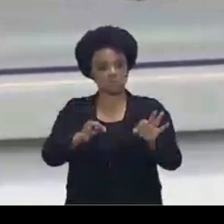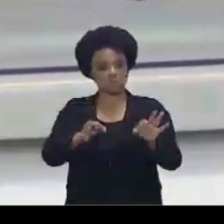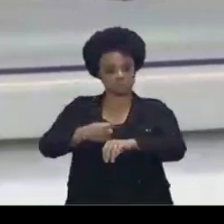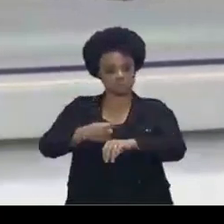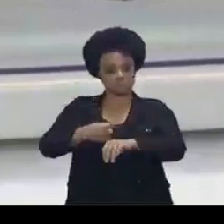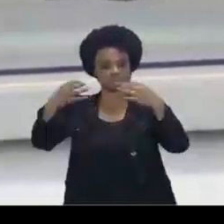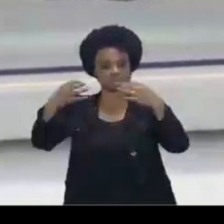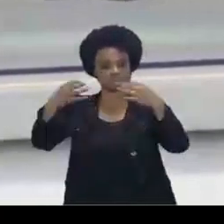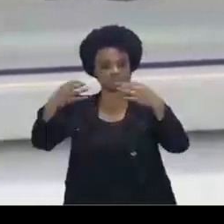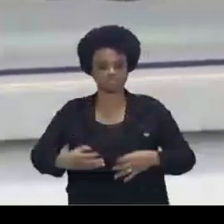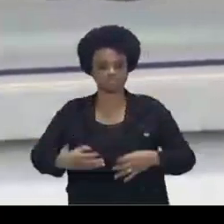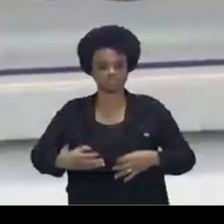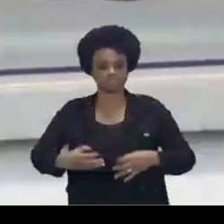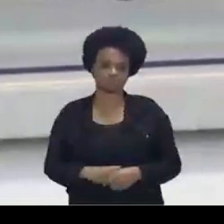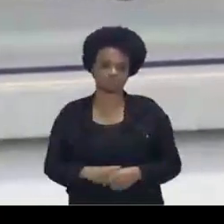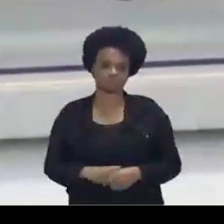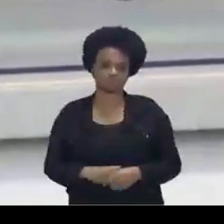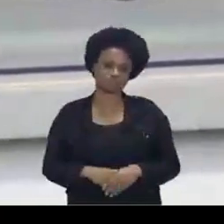precisão.